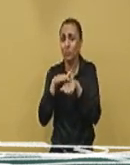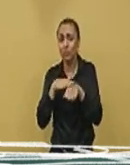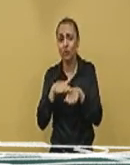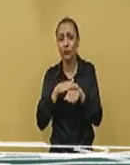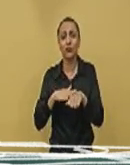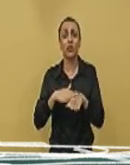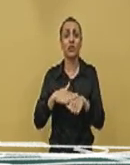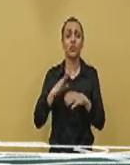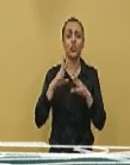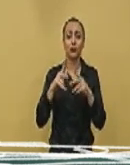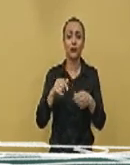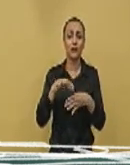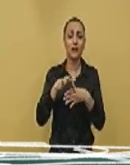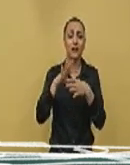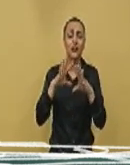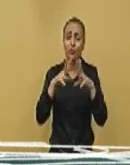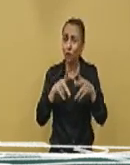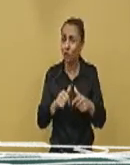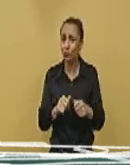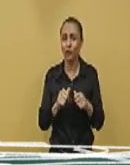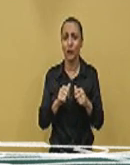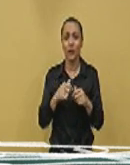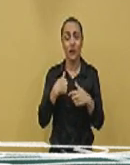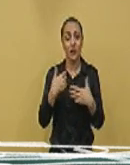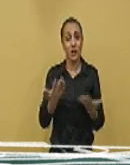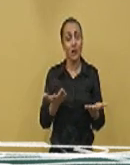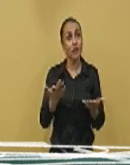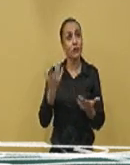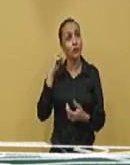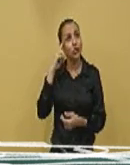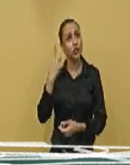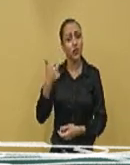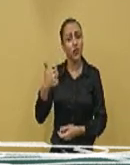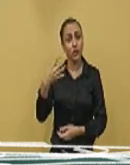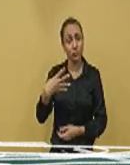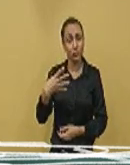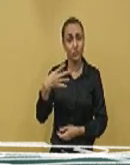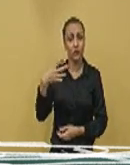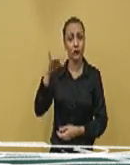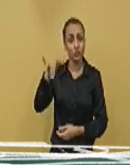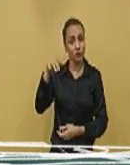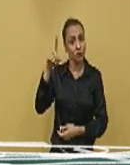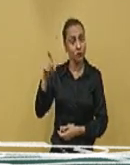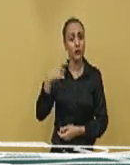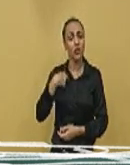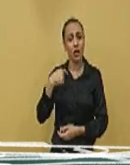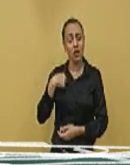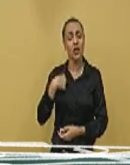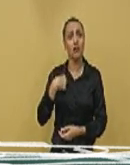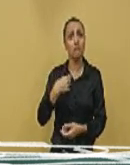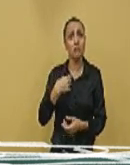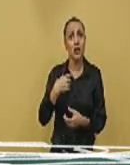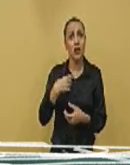tudo mais. E quando foi dia 14 de janeiro desse ano é que eu decidi me recandidatar.